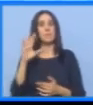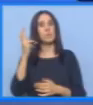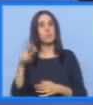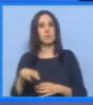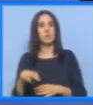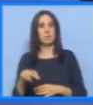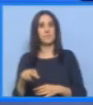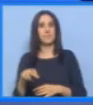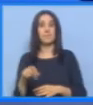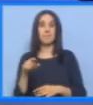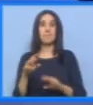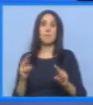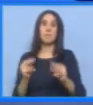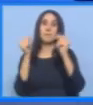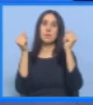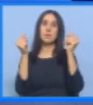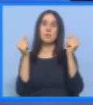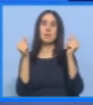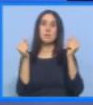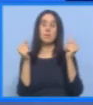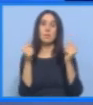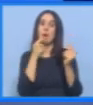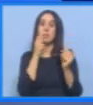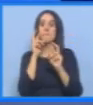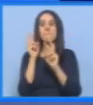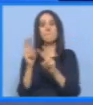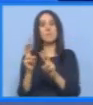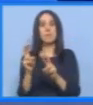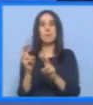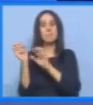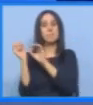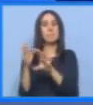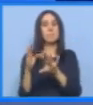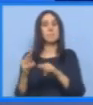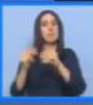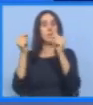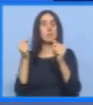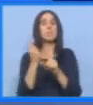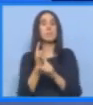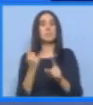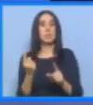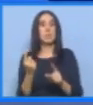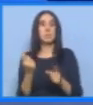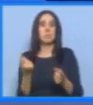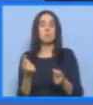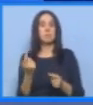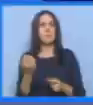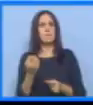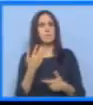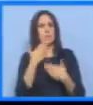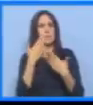aconteça esse milagre ou essa graça que seja vista como milagre, porque muitas graças há com